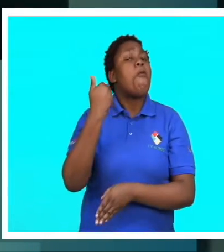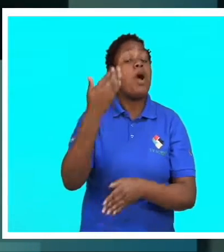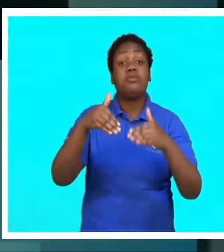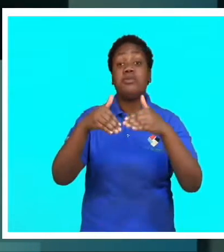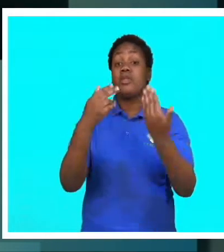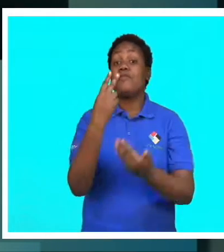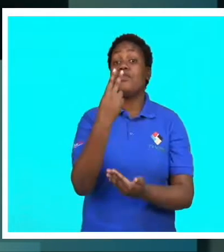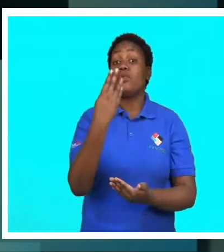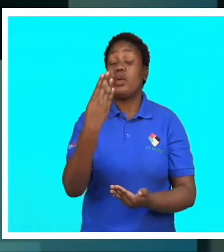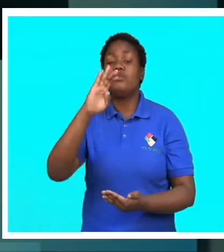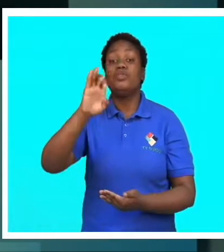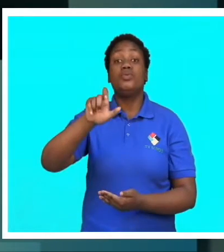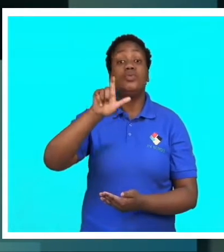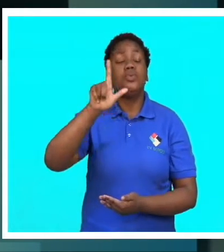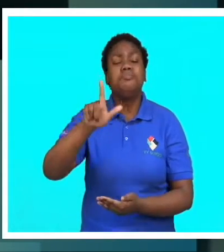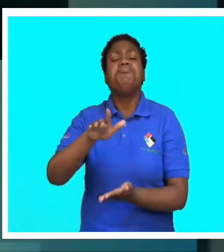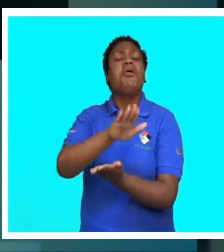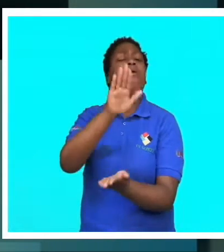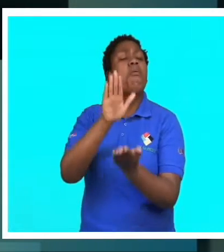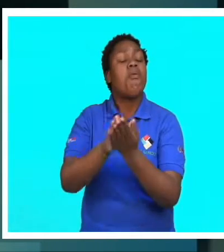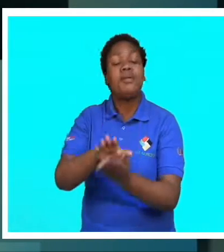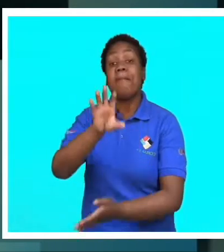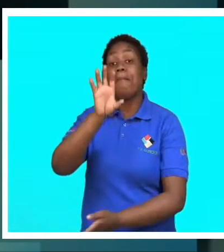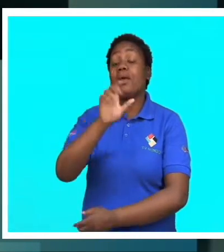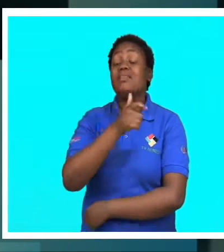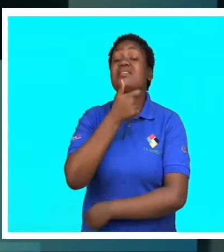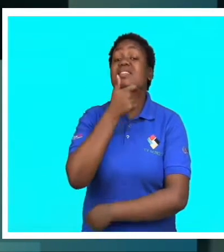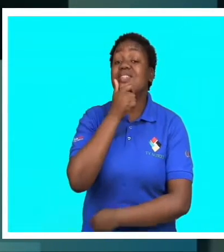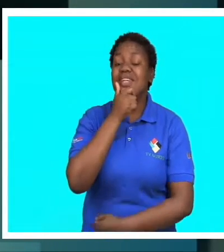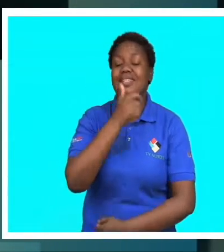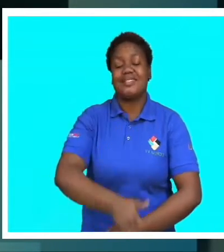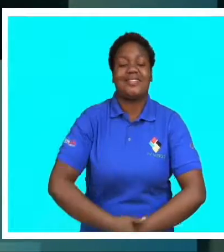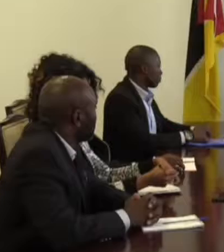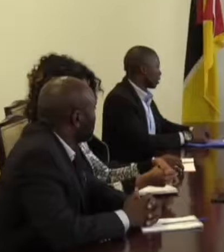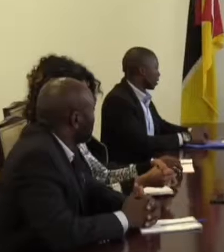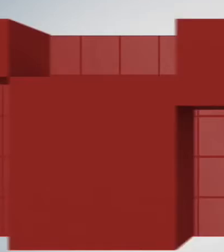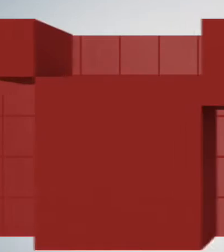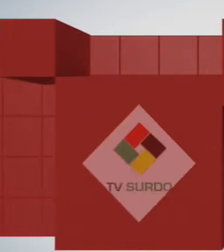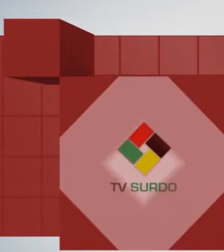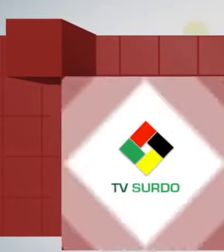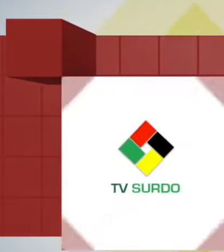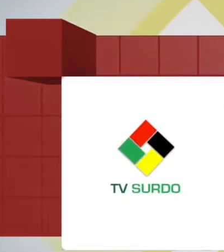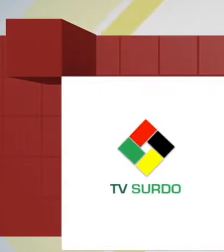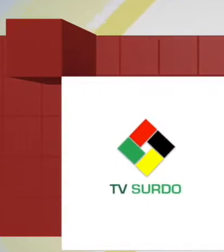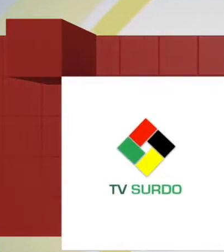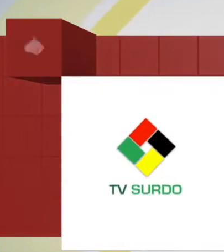Deficiência realiza-se a 24 de julho de 40, no Reino Unido.